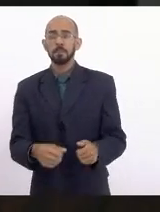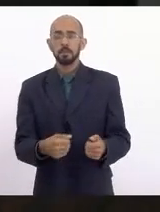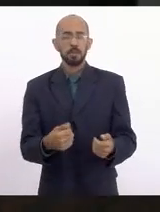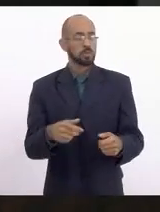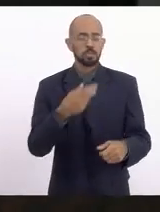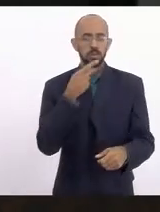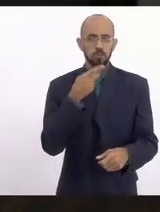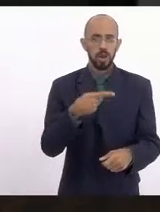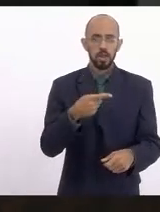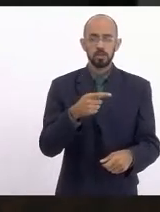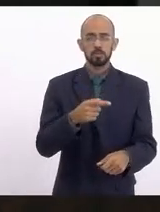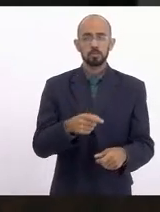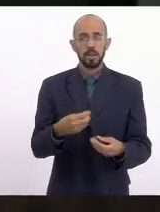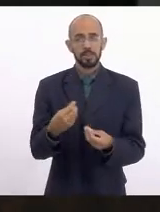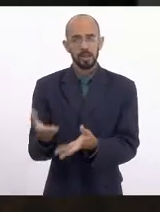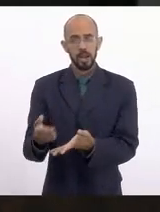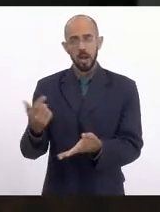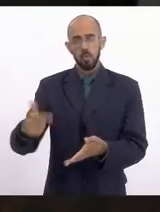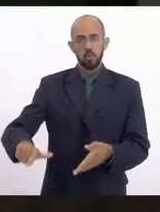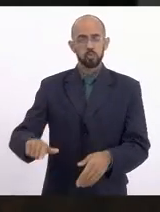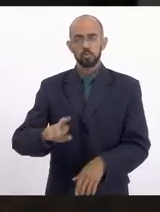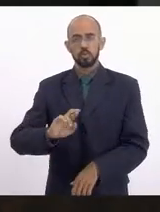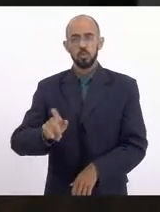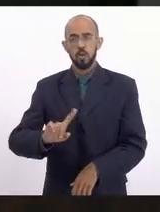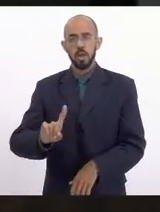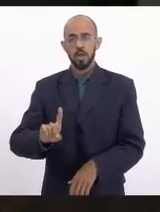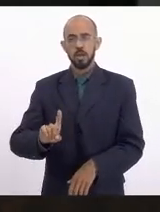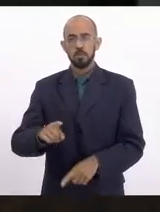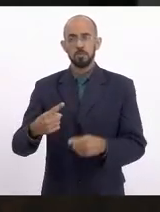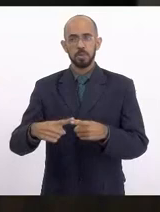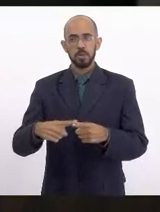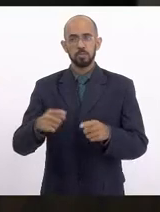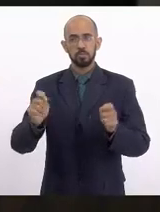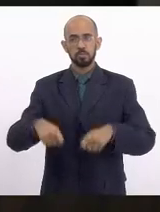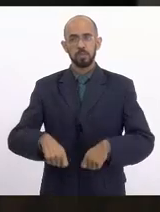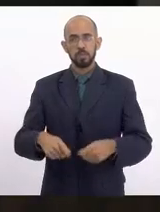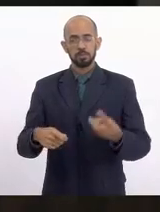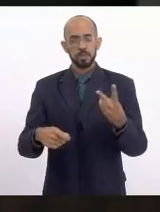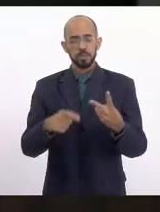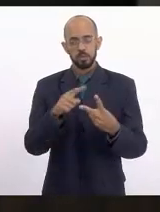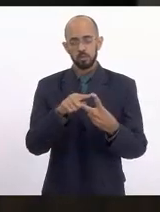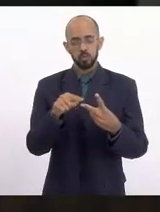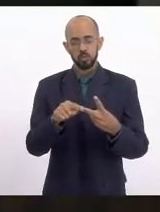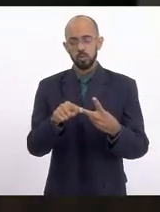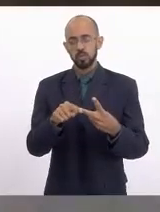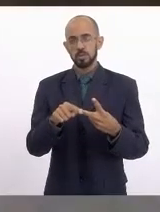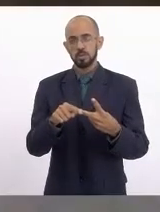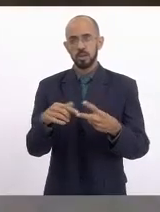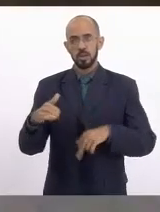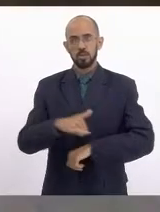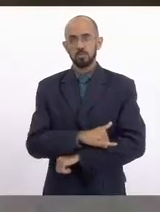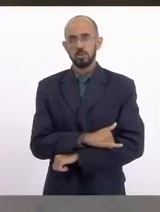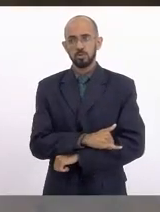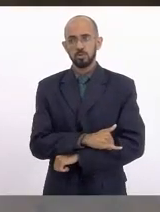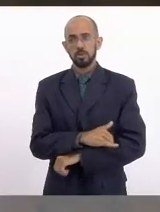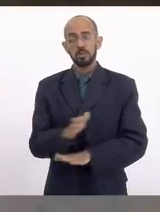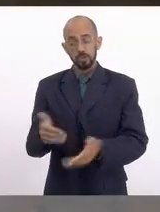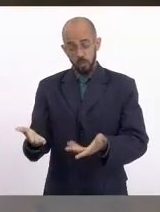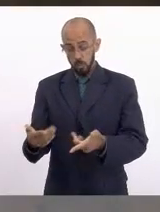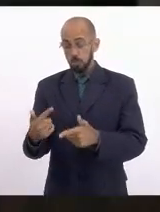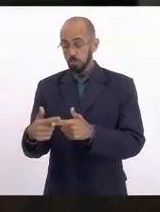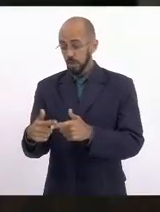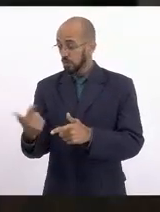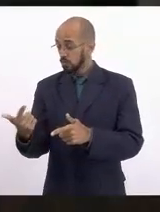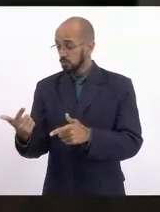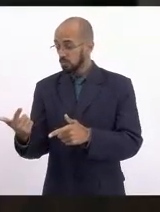tem que entregar o outro porque você não pode ter dois aeroportos um correndo com outro um é complementar o ok então não trabalha uma fusão dos